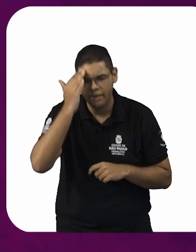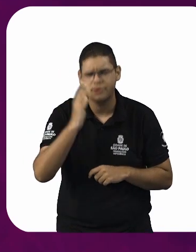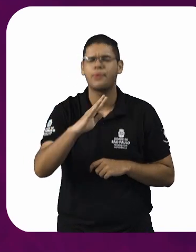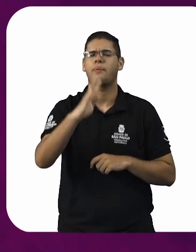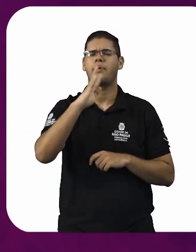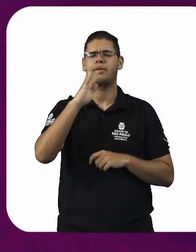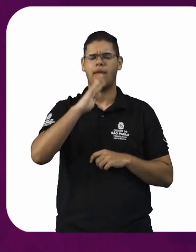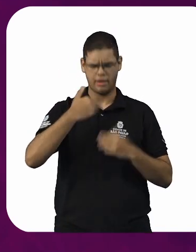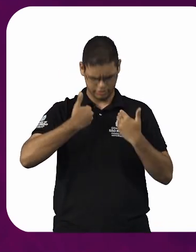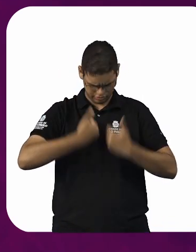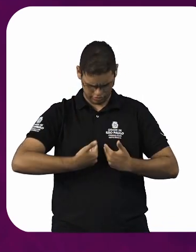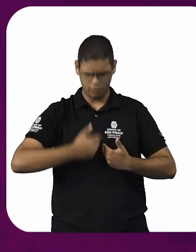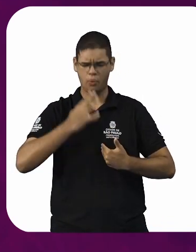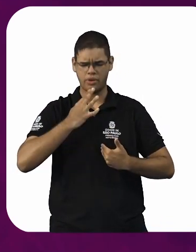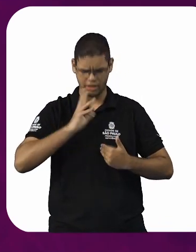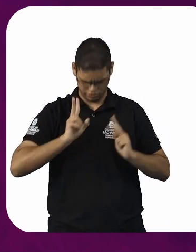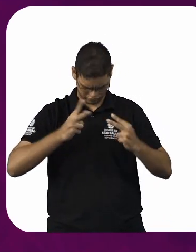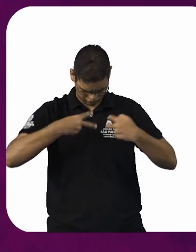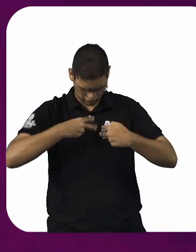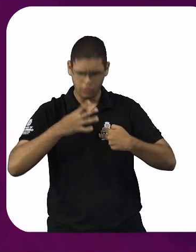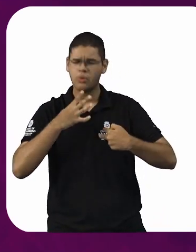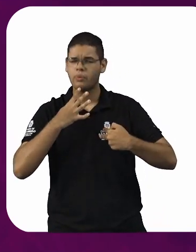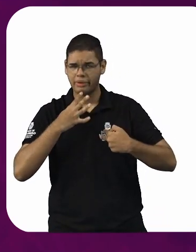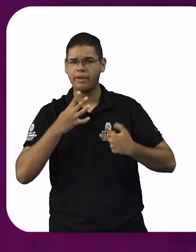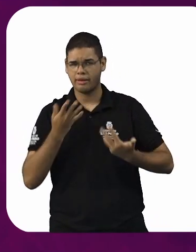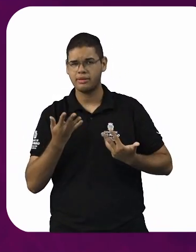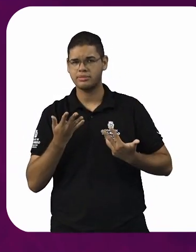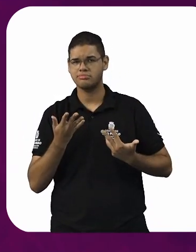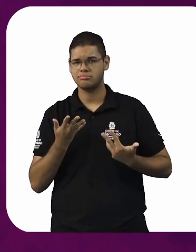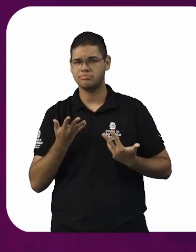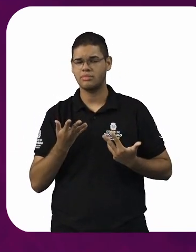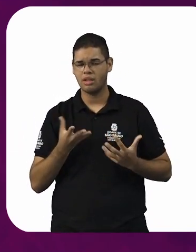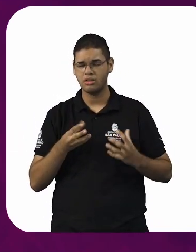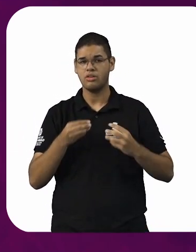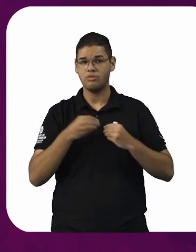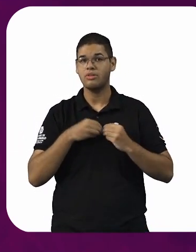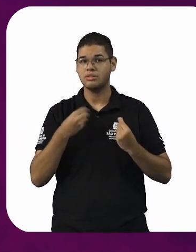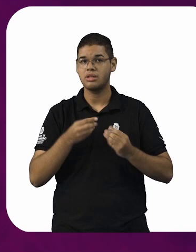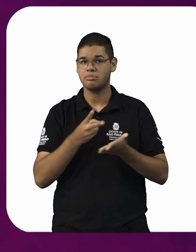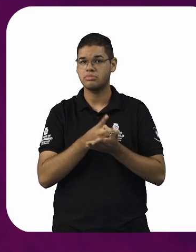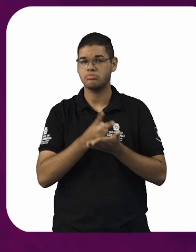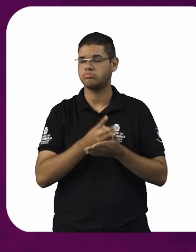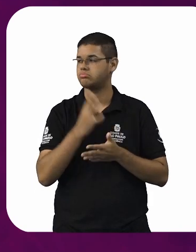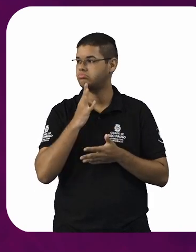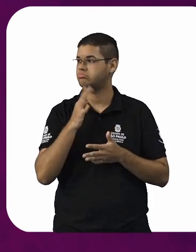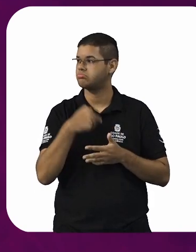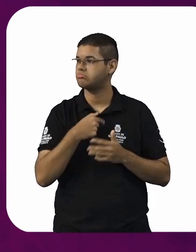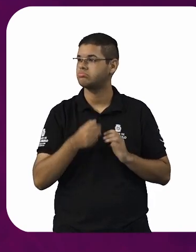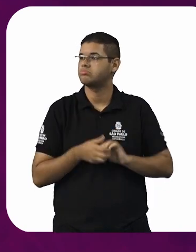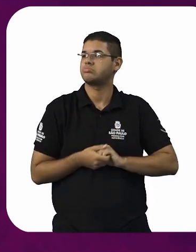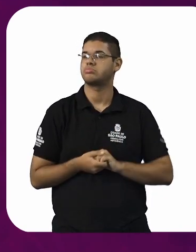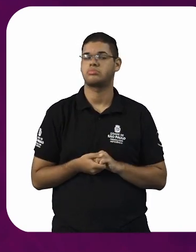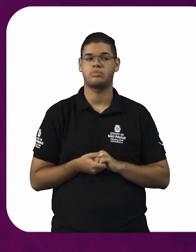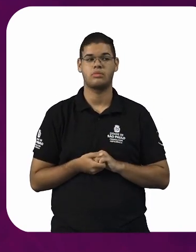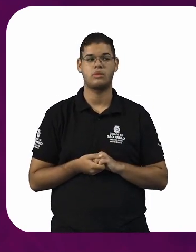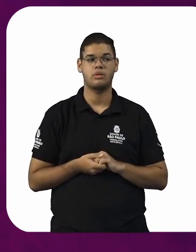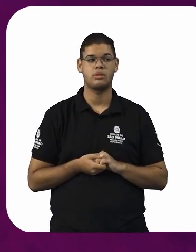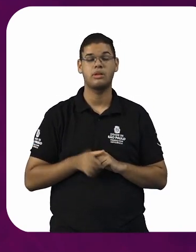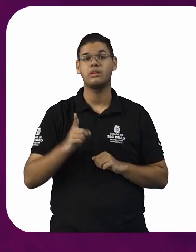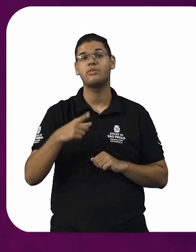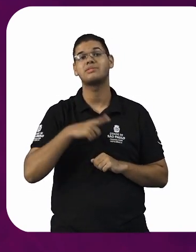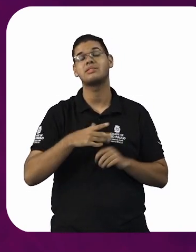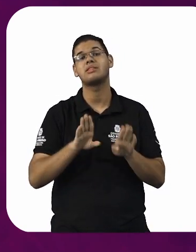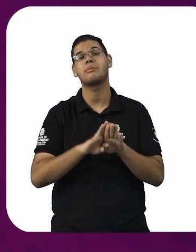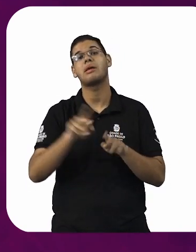essa identidade, se não fixa, essa identidade já desde sempre. Então, você tem também as pessoas